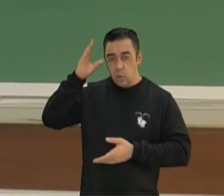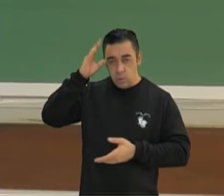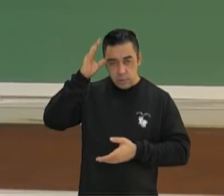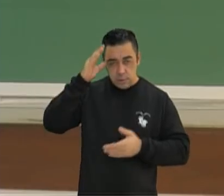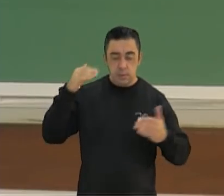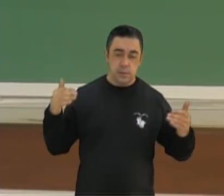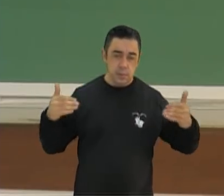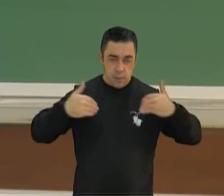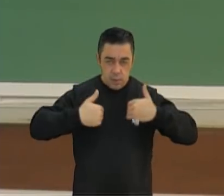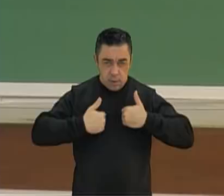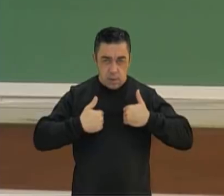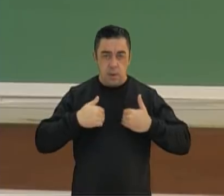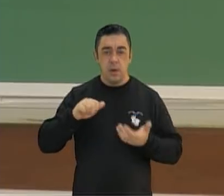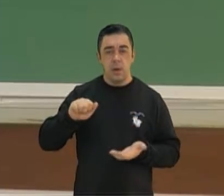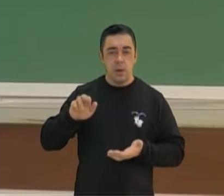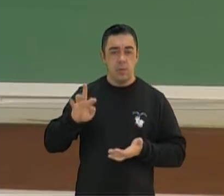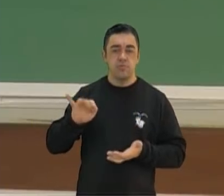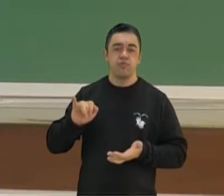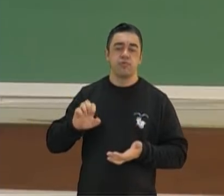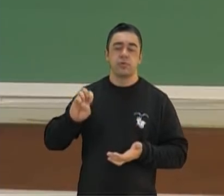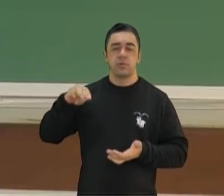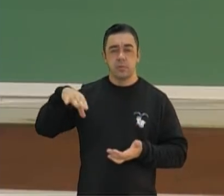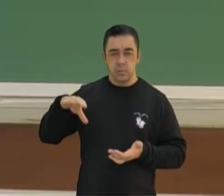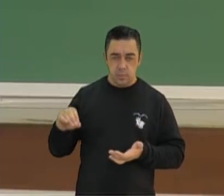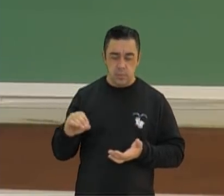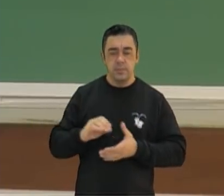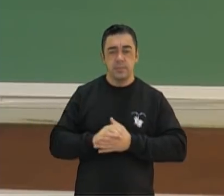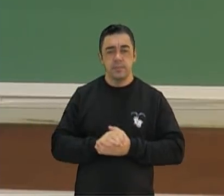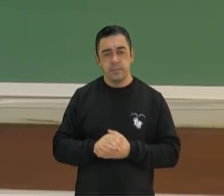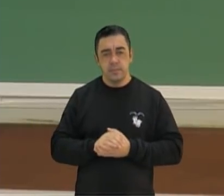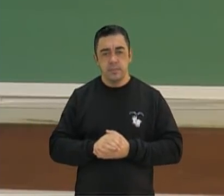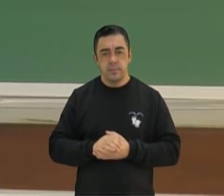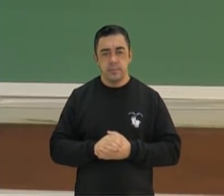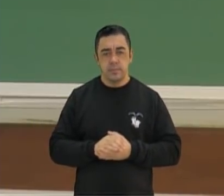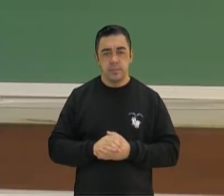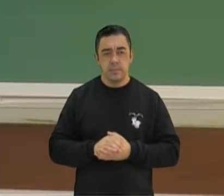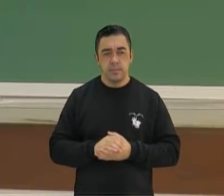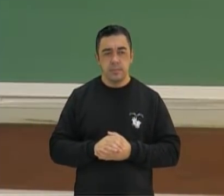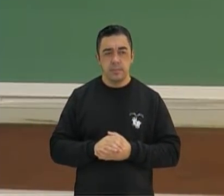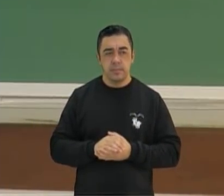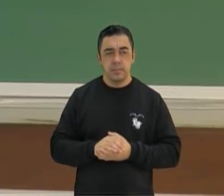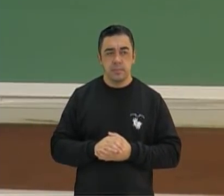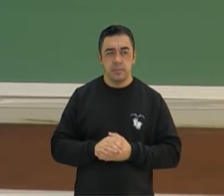A resposta correta é A. Conscientização do autismo.